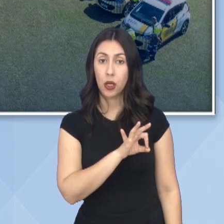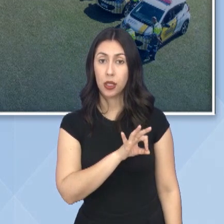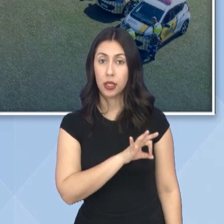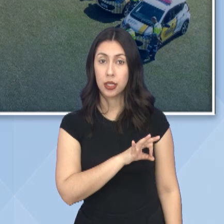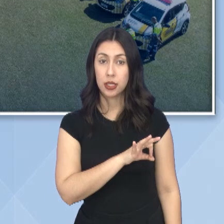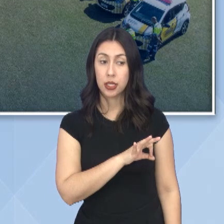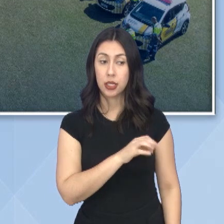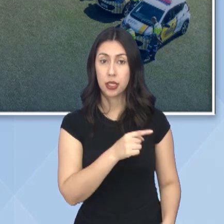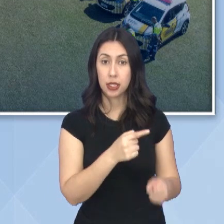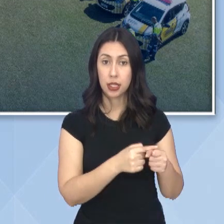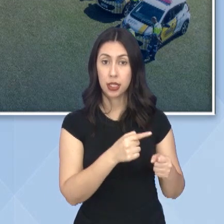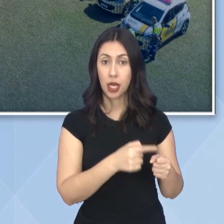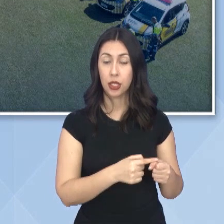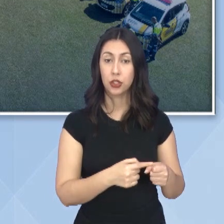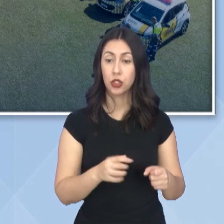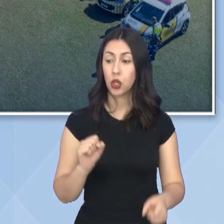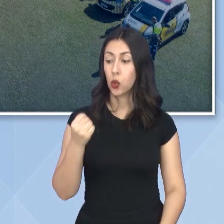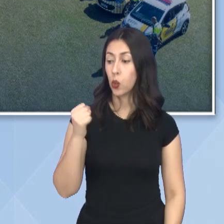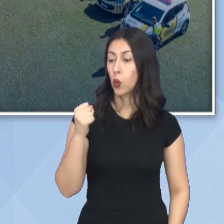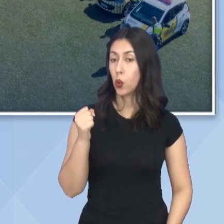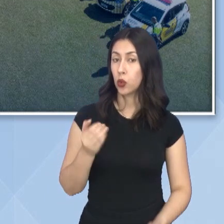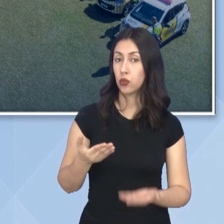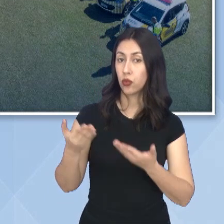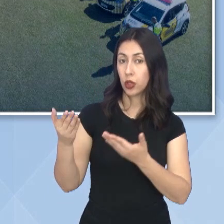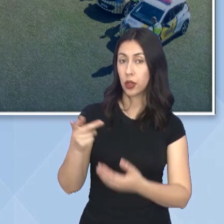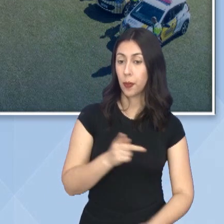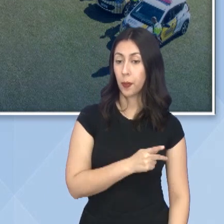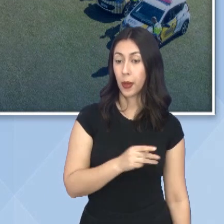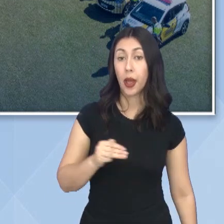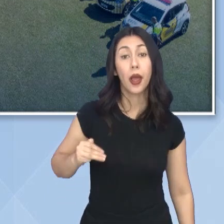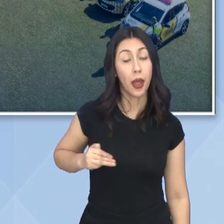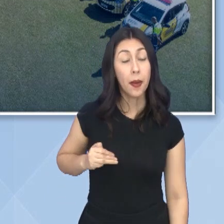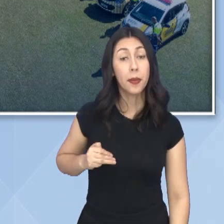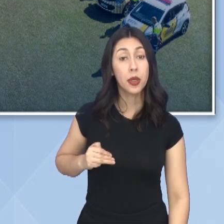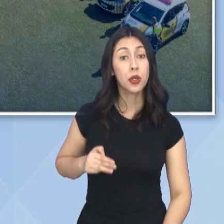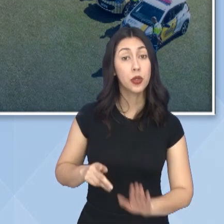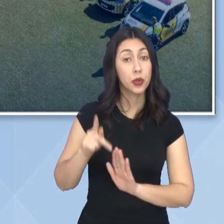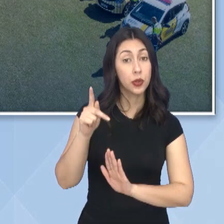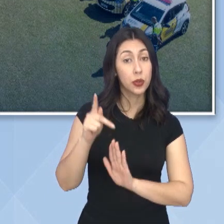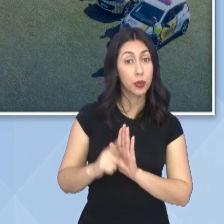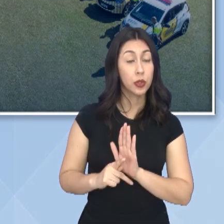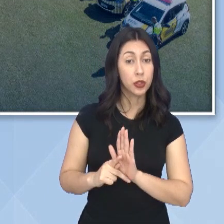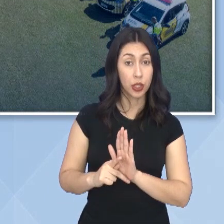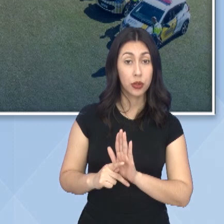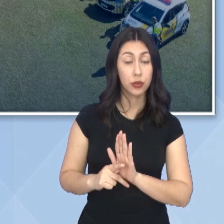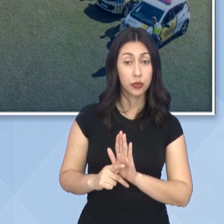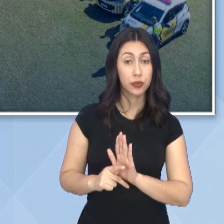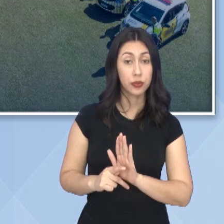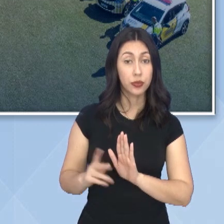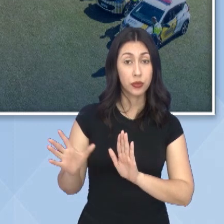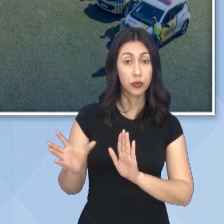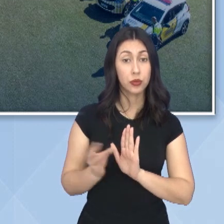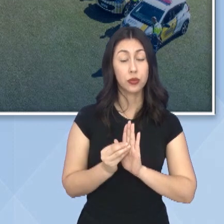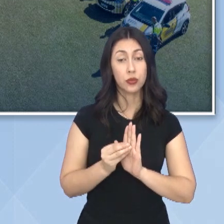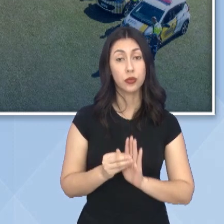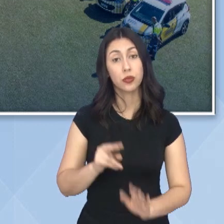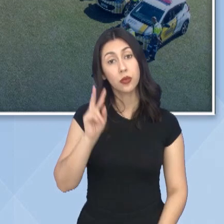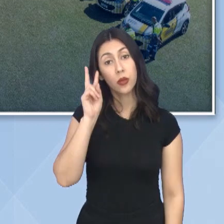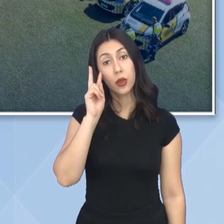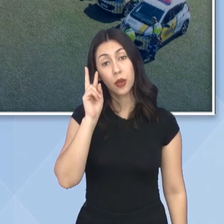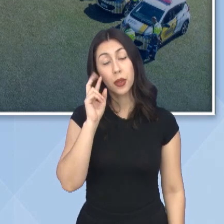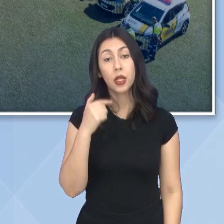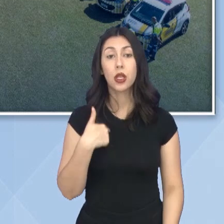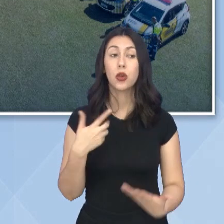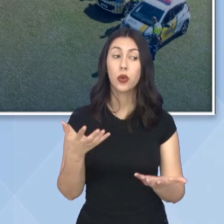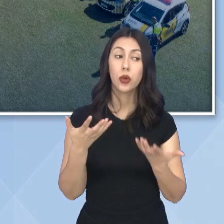8 para a Polícia Militar, dentro do projeto da atividade delegada. Lembrando, eu fiz questão